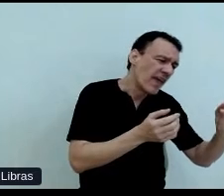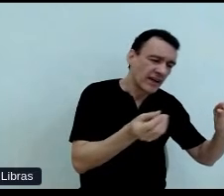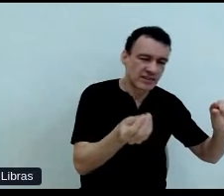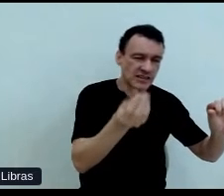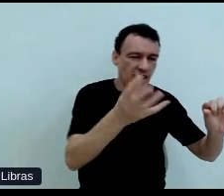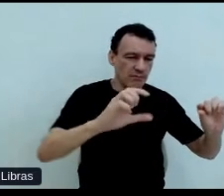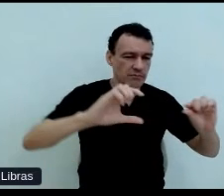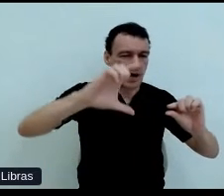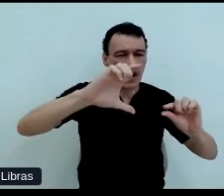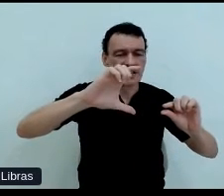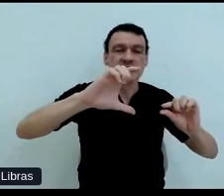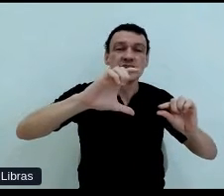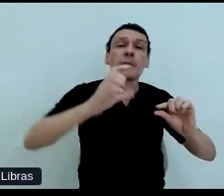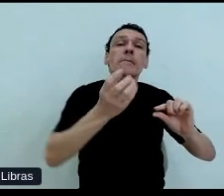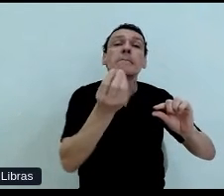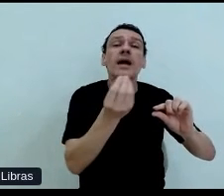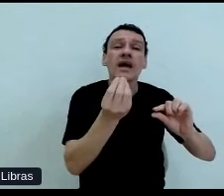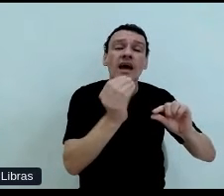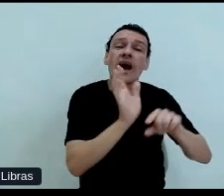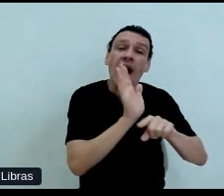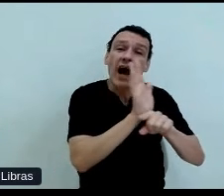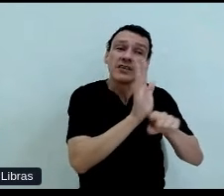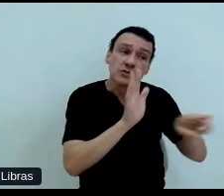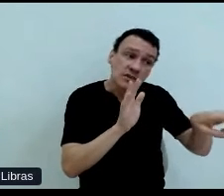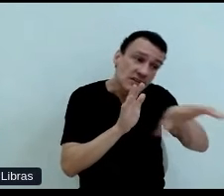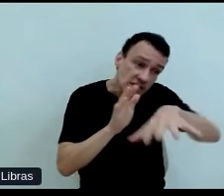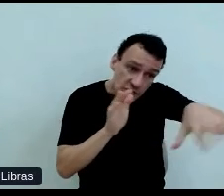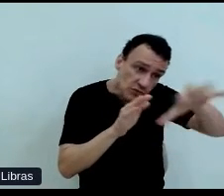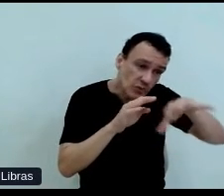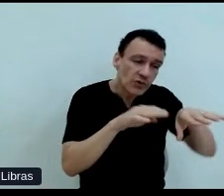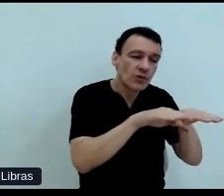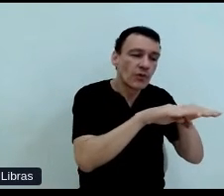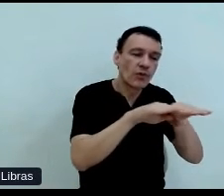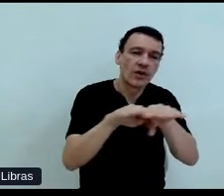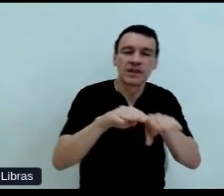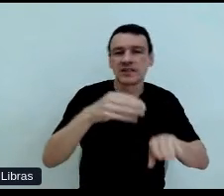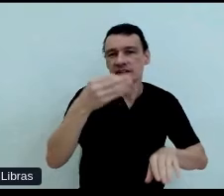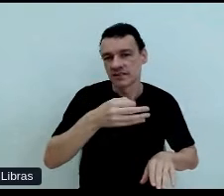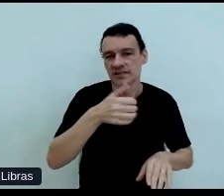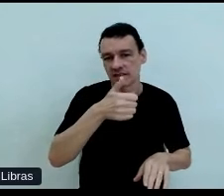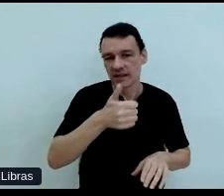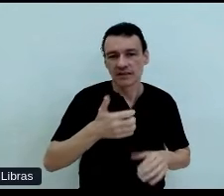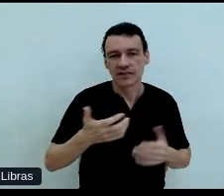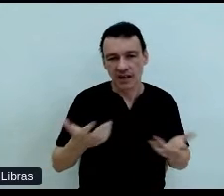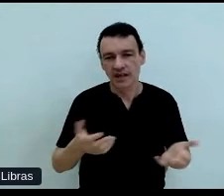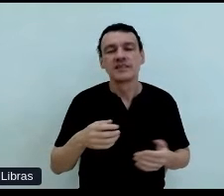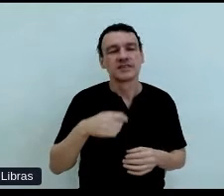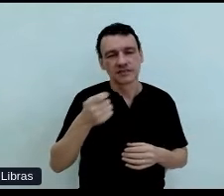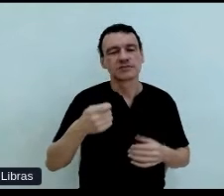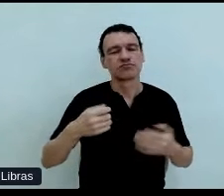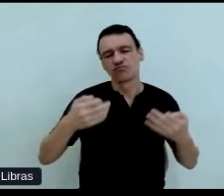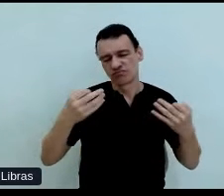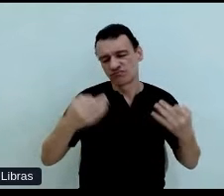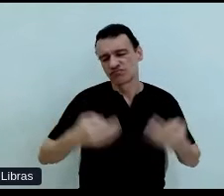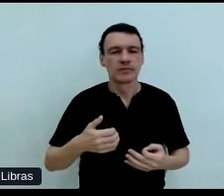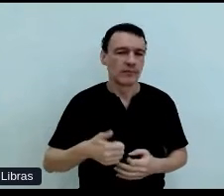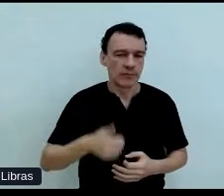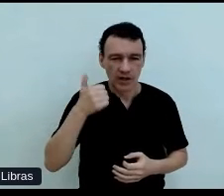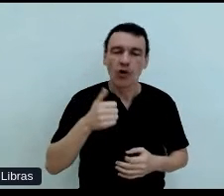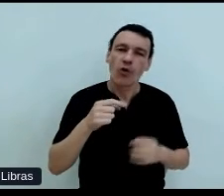gente tratar com desigualdade quem precisa se desenvolver mais, e tratar com igualdade quem precisa